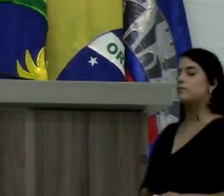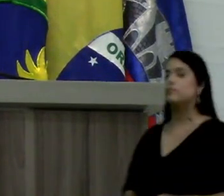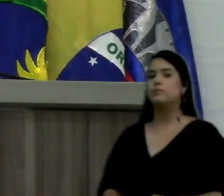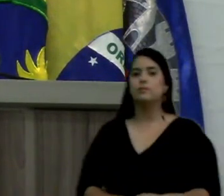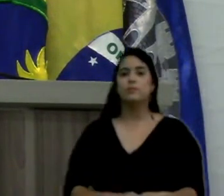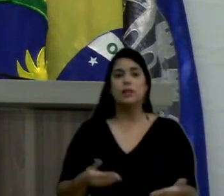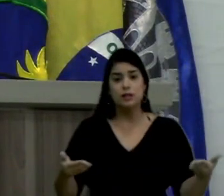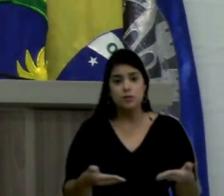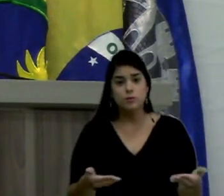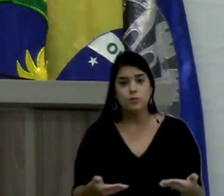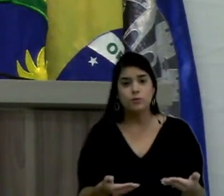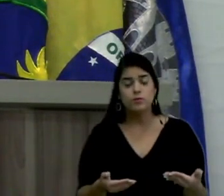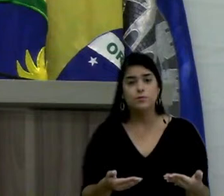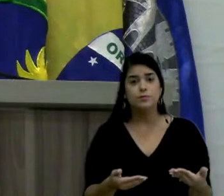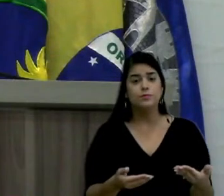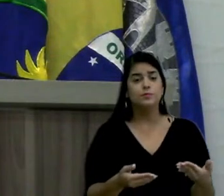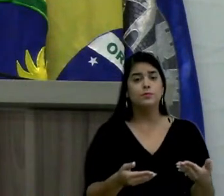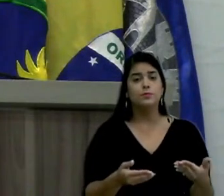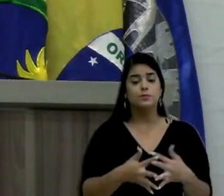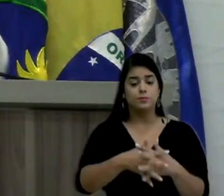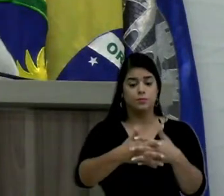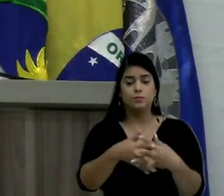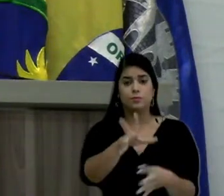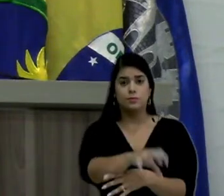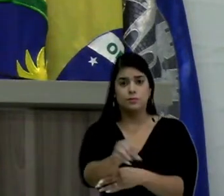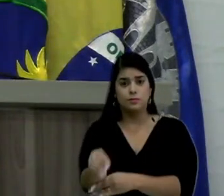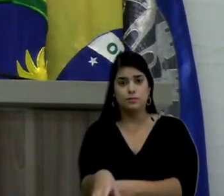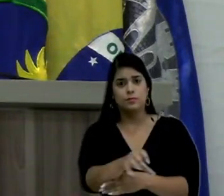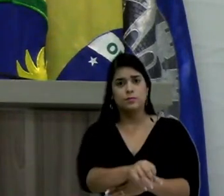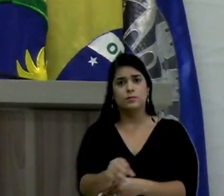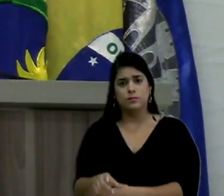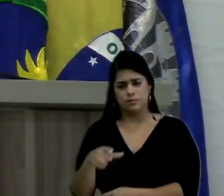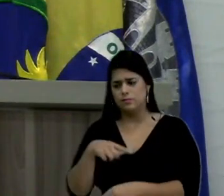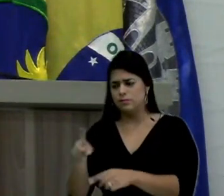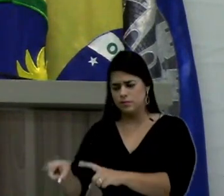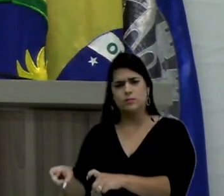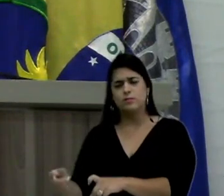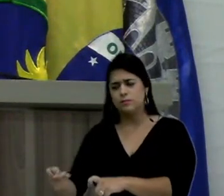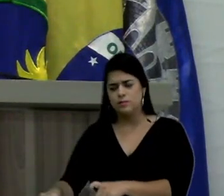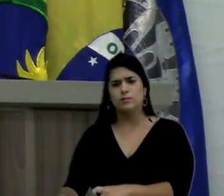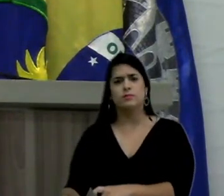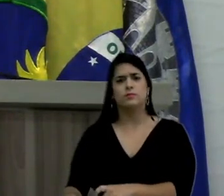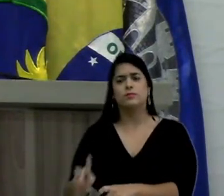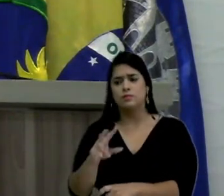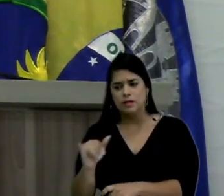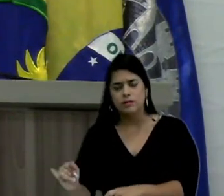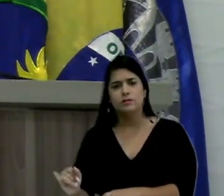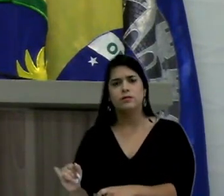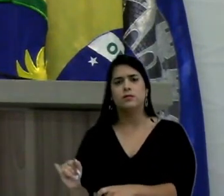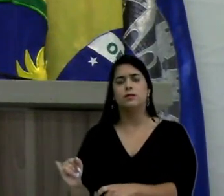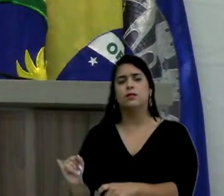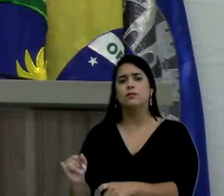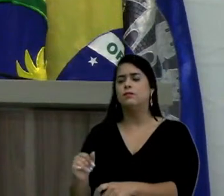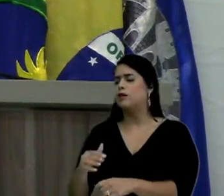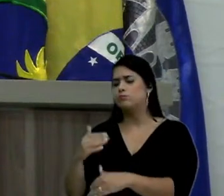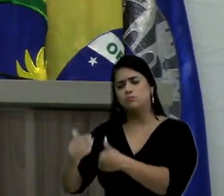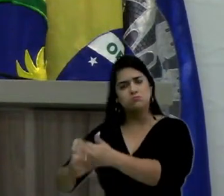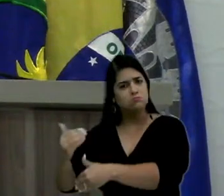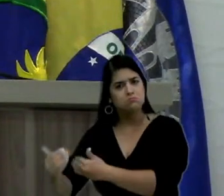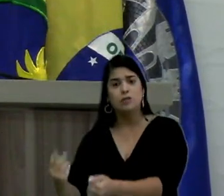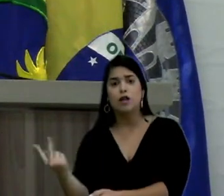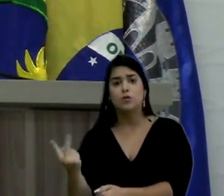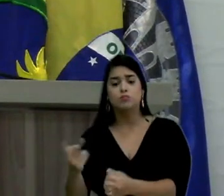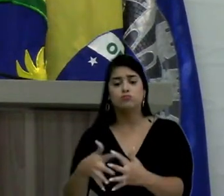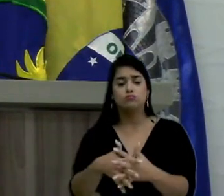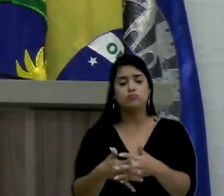a máquina está pedra comprida se eu não tô enganada vai continuar a outra também duas máquinas fazendo